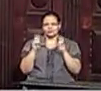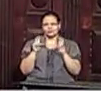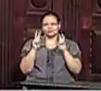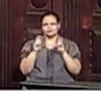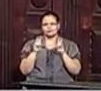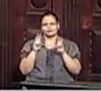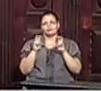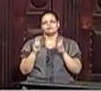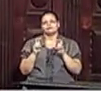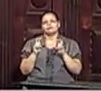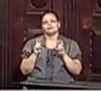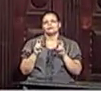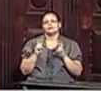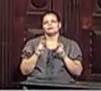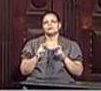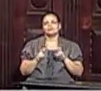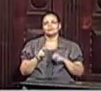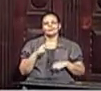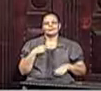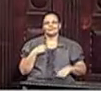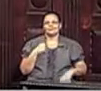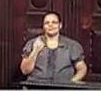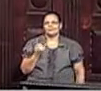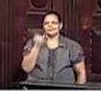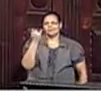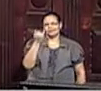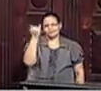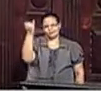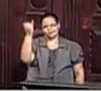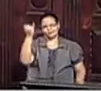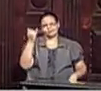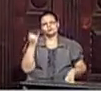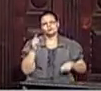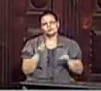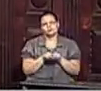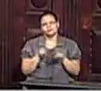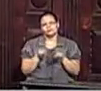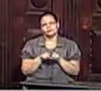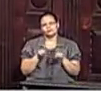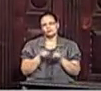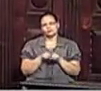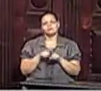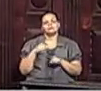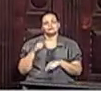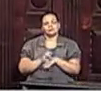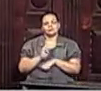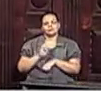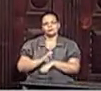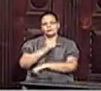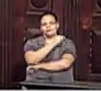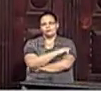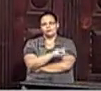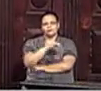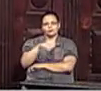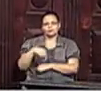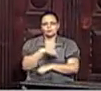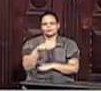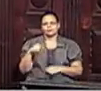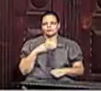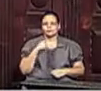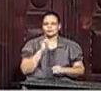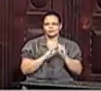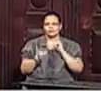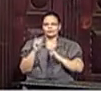que seja de grande relevância e também de importância para o Estado do Rio de Janeiro. Nós tivemos